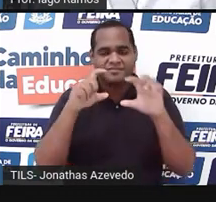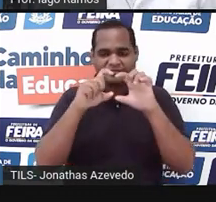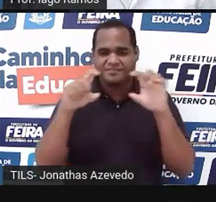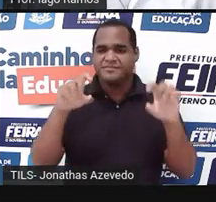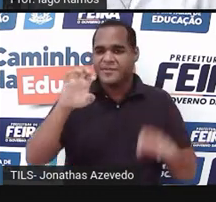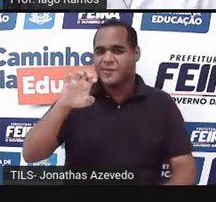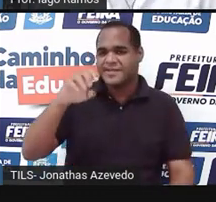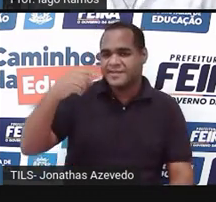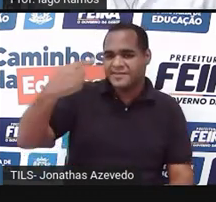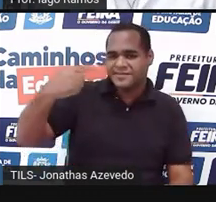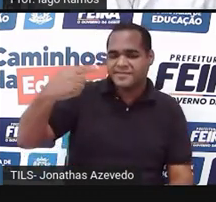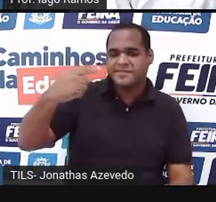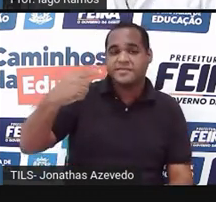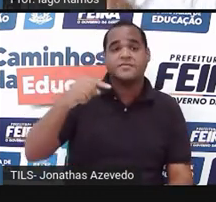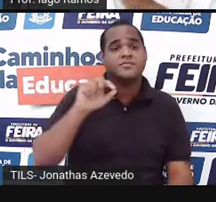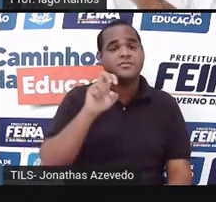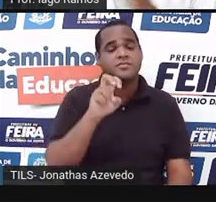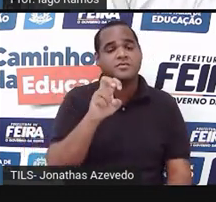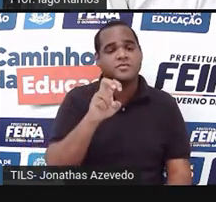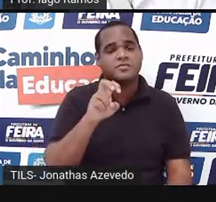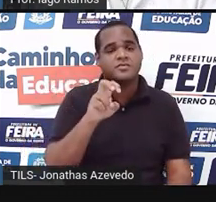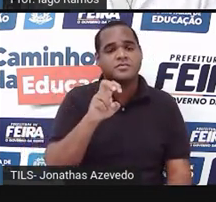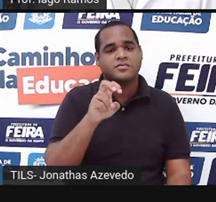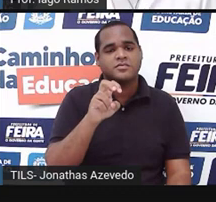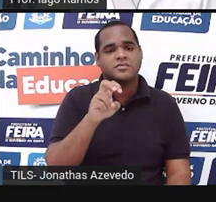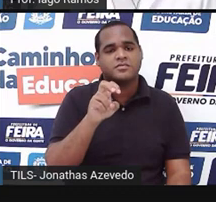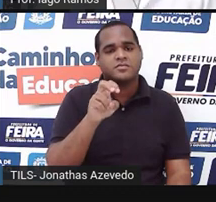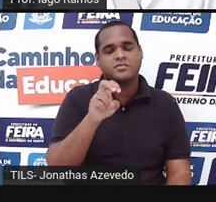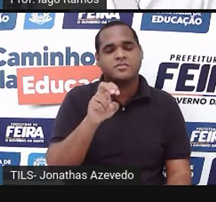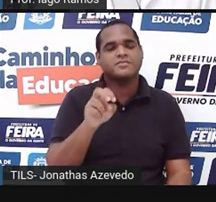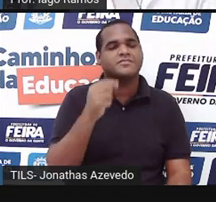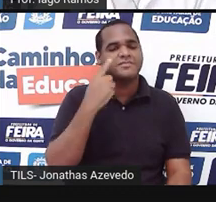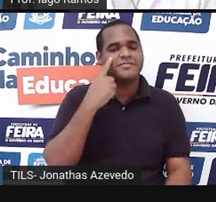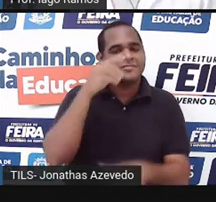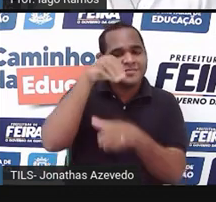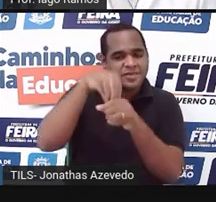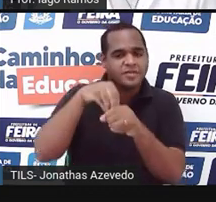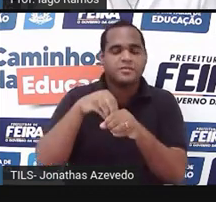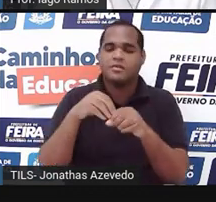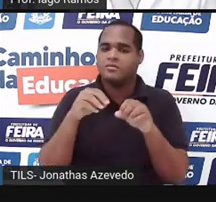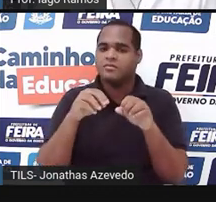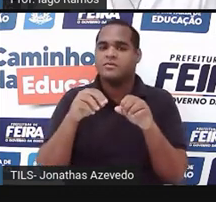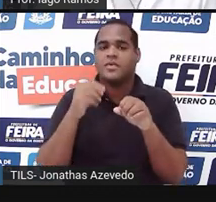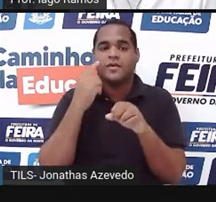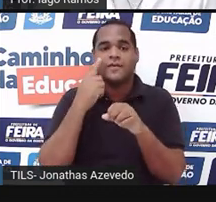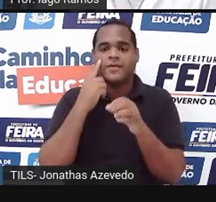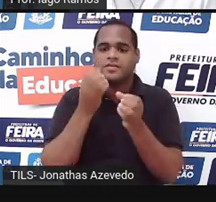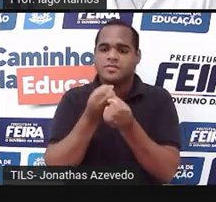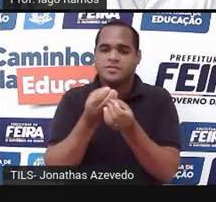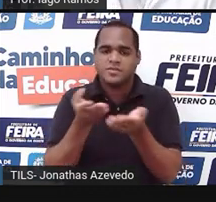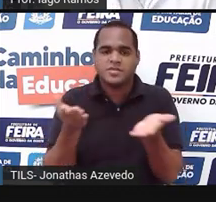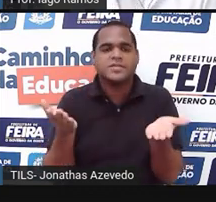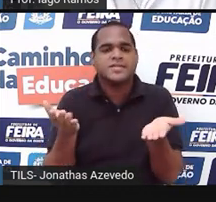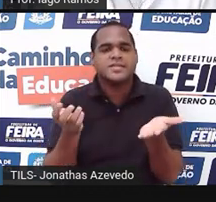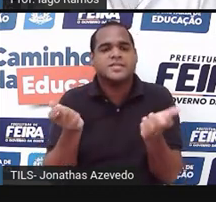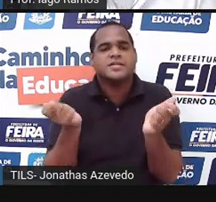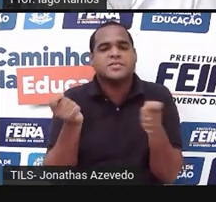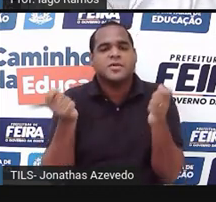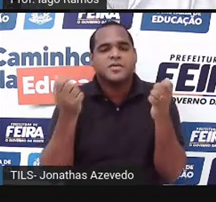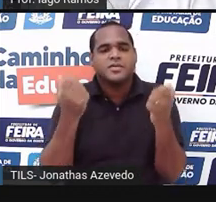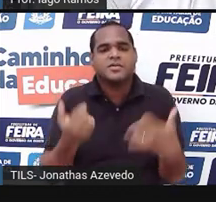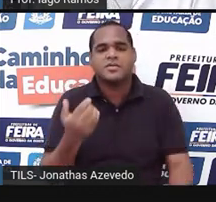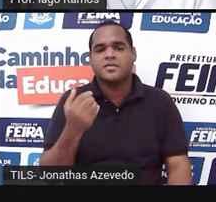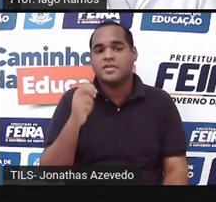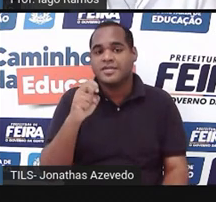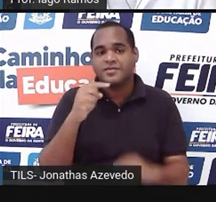equação 5 vezes dentro do parênteses tem uma soma dá para usar distributiva ou esse sim eu distribuo